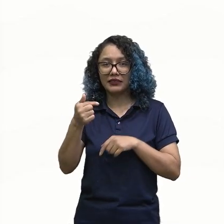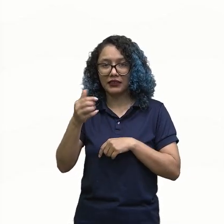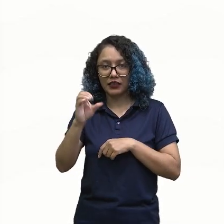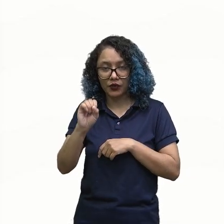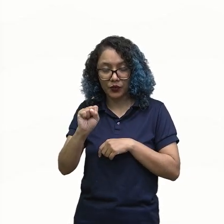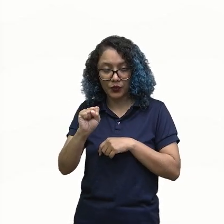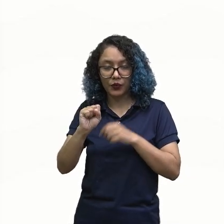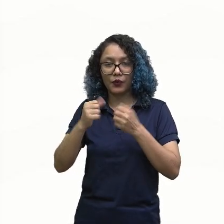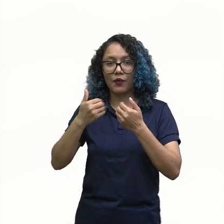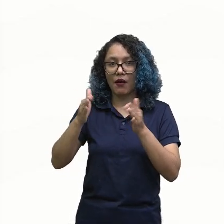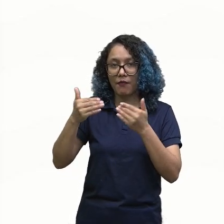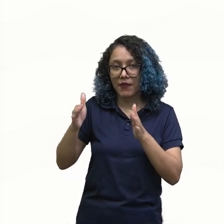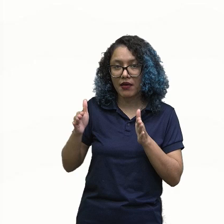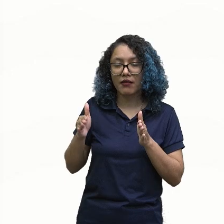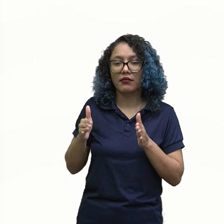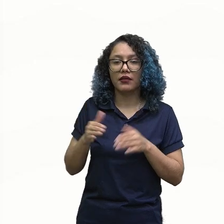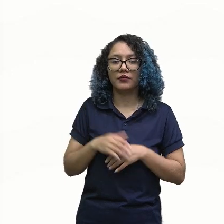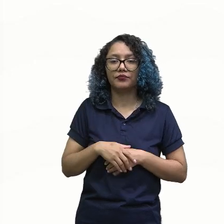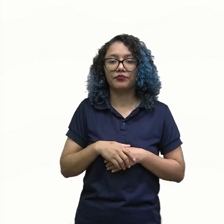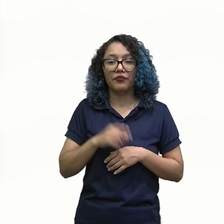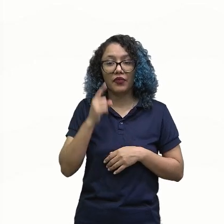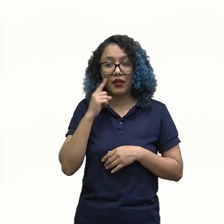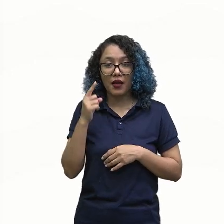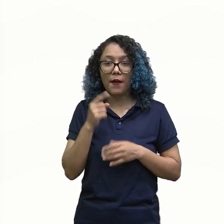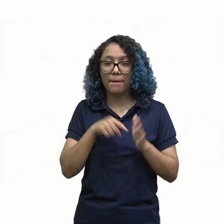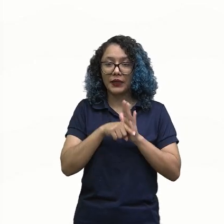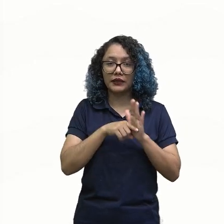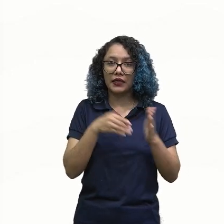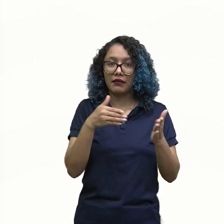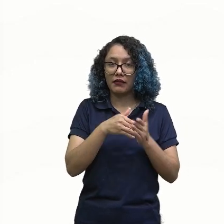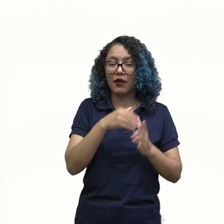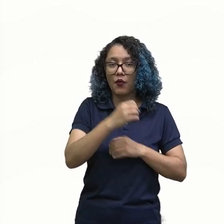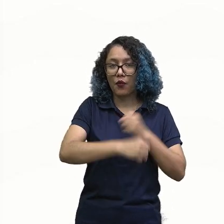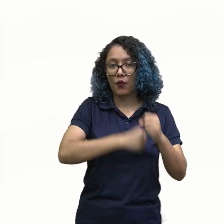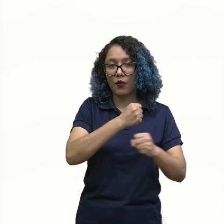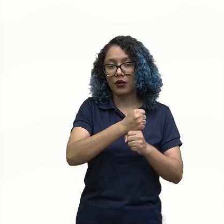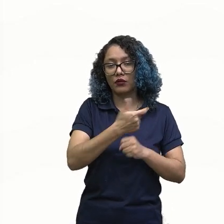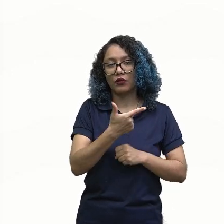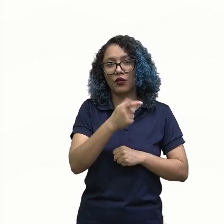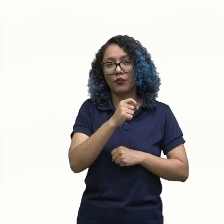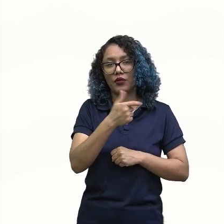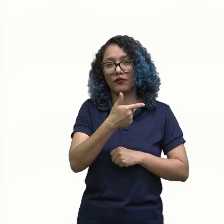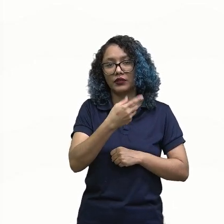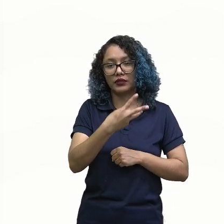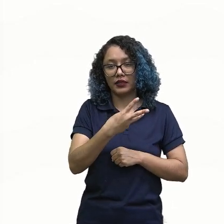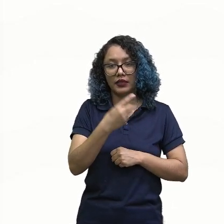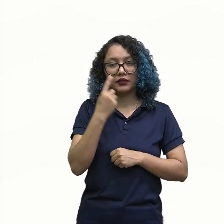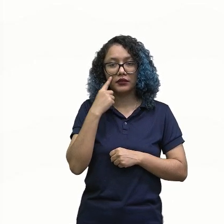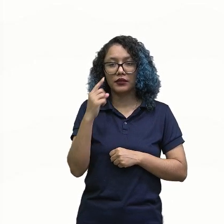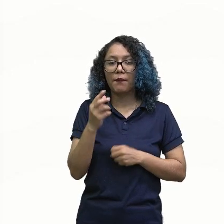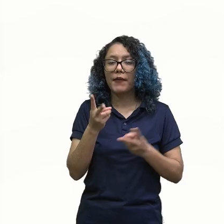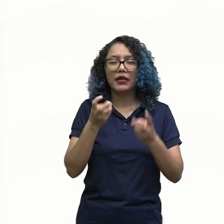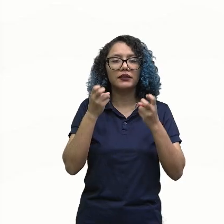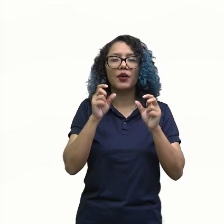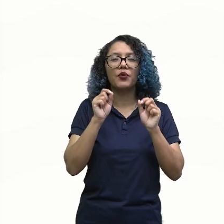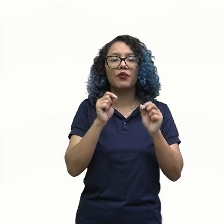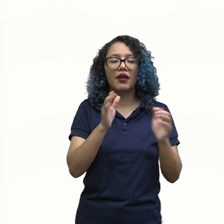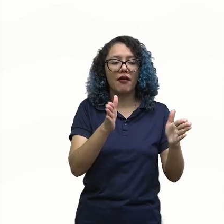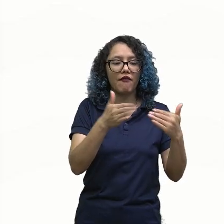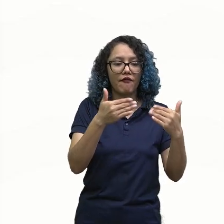aqui a pesquisa vai até 2023, onde nós temos mais fechando do que